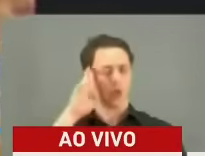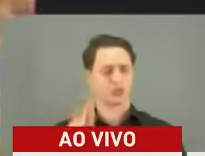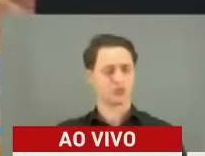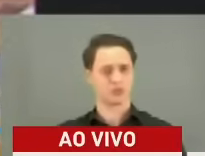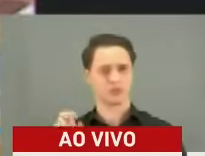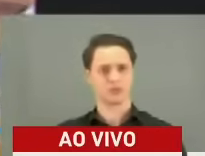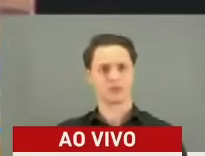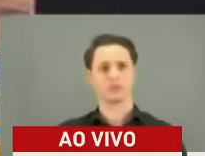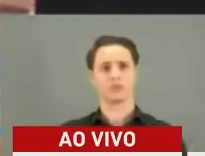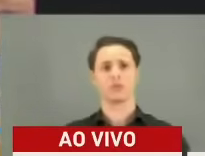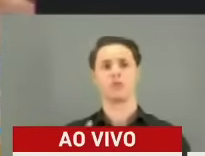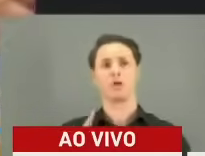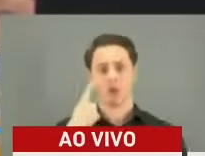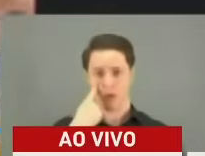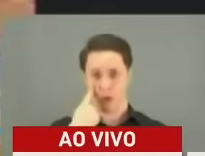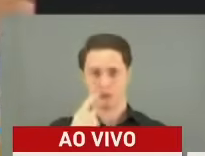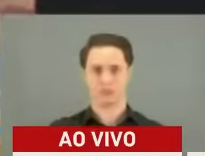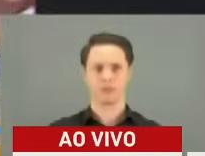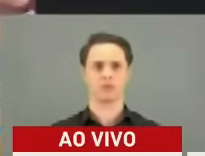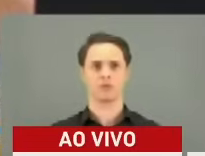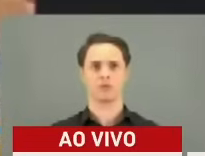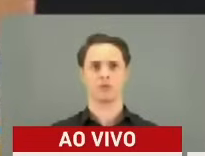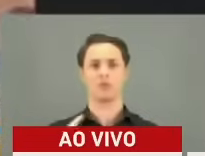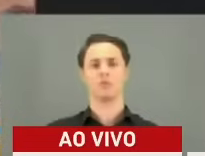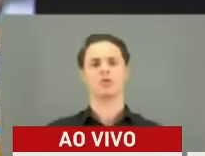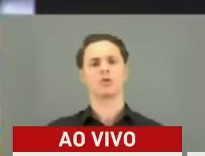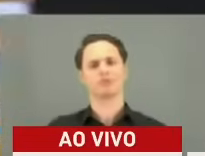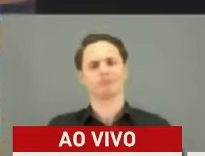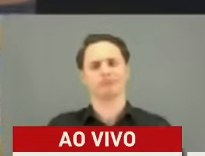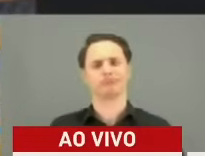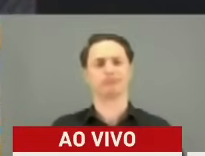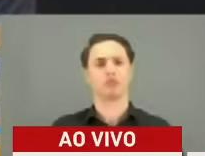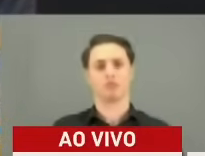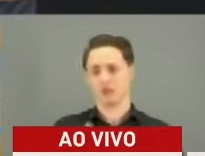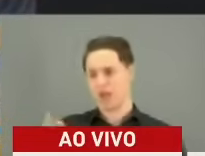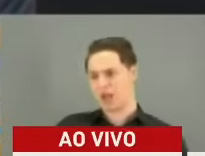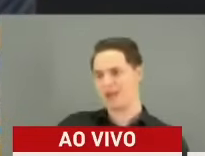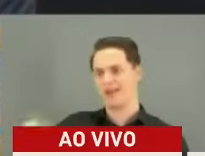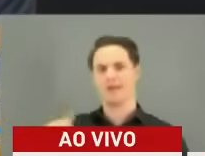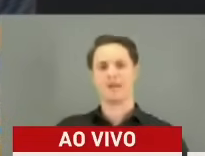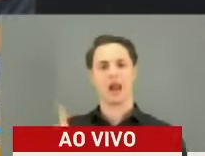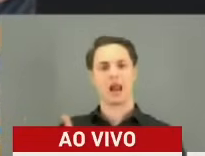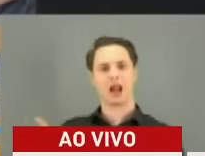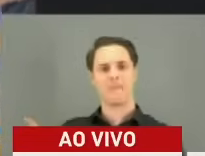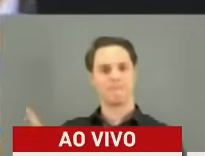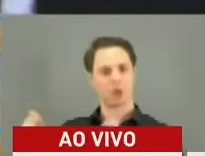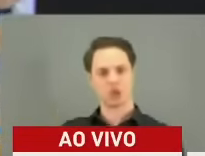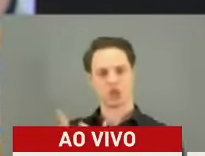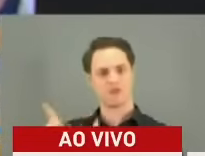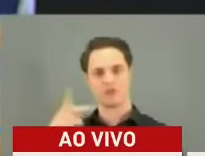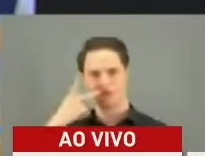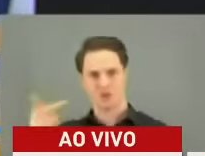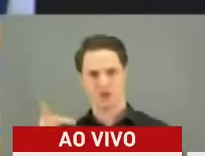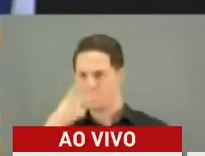com razão. Só que olha só, por que que eu me indigno com isso? Porque eles têm o aval de falar isso, ainda